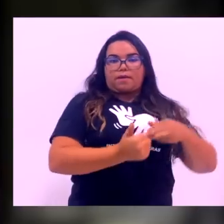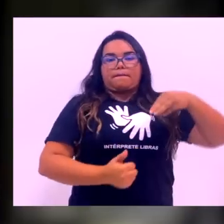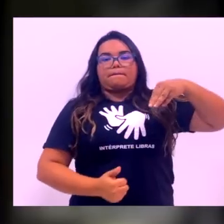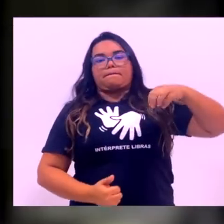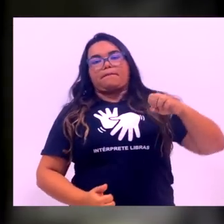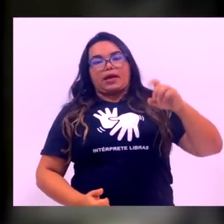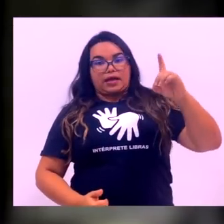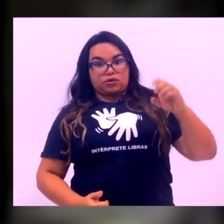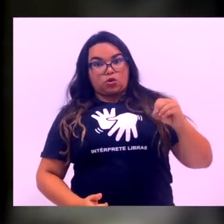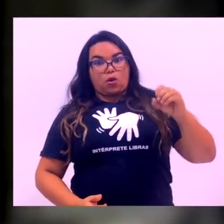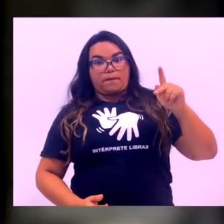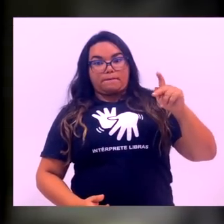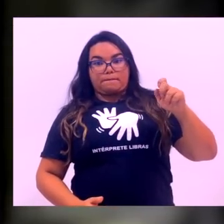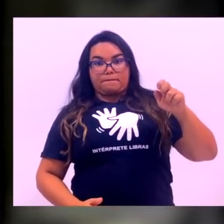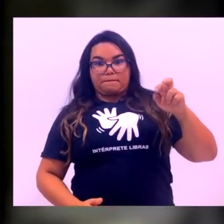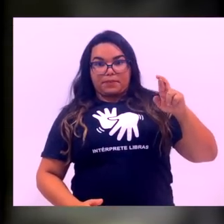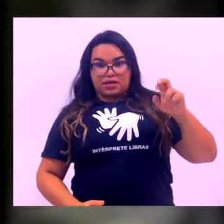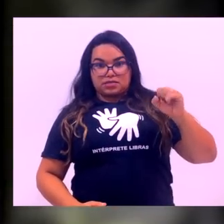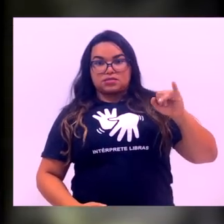depois do Império Medo-Persa.